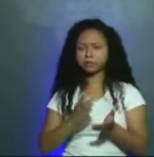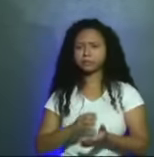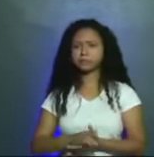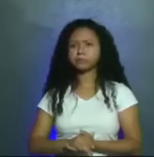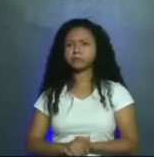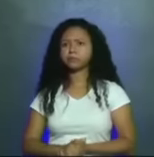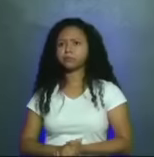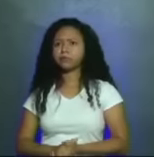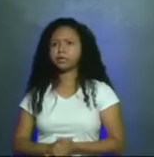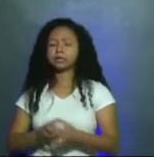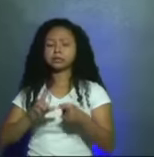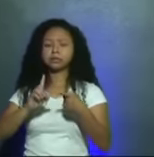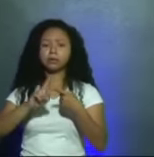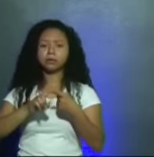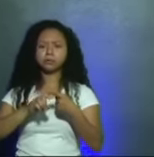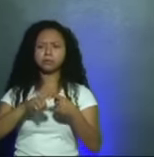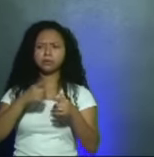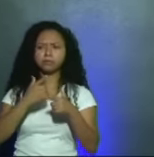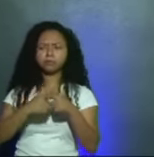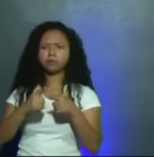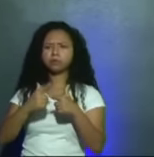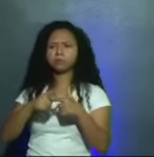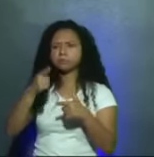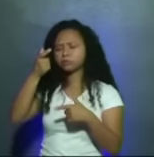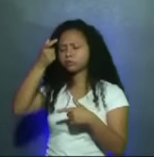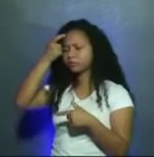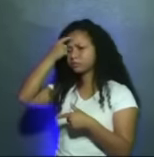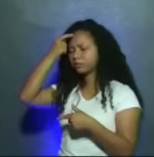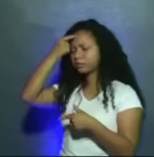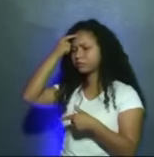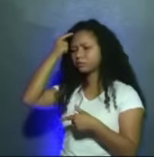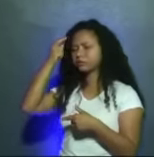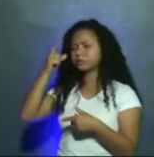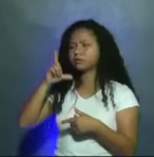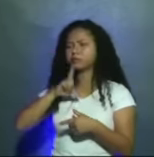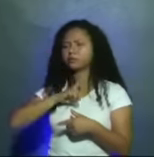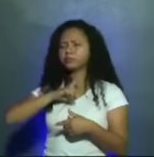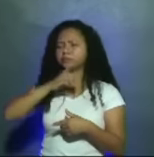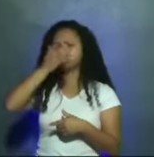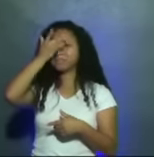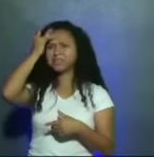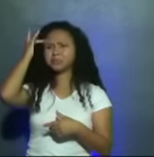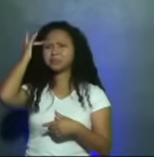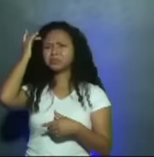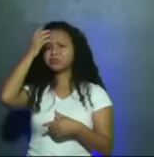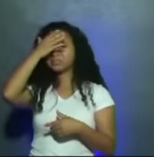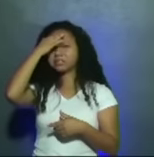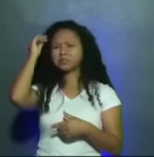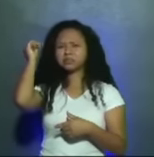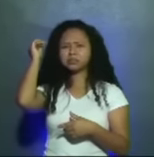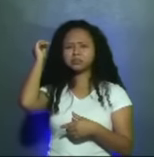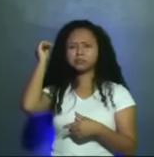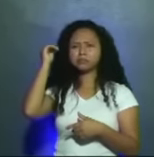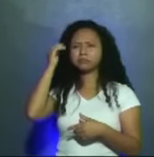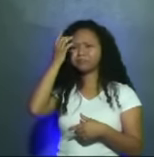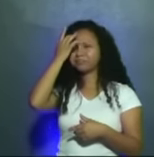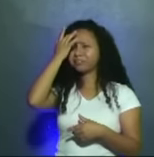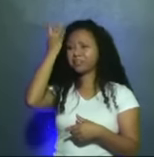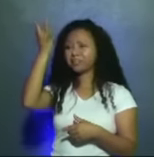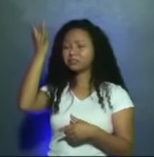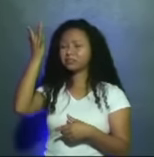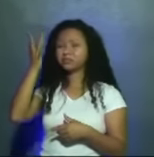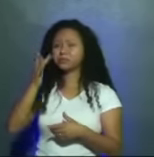Também problemas de mente, tem pessoas que estão esquecendo facilmente, tem alguém que está